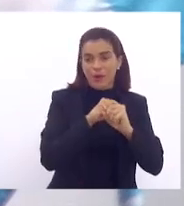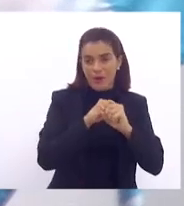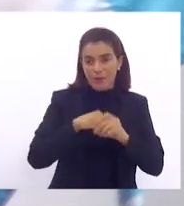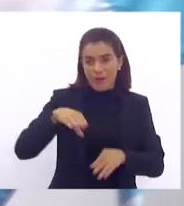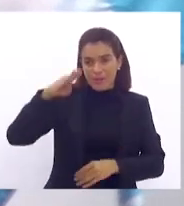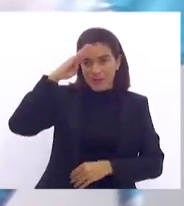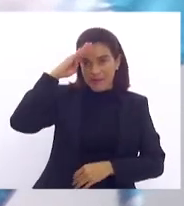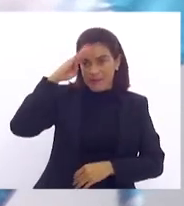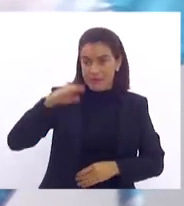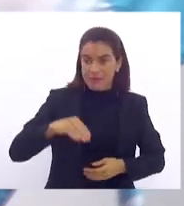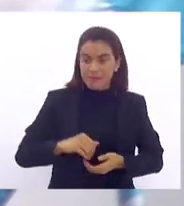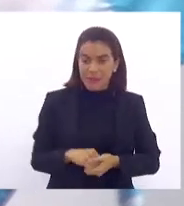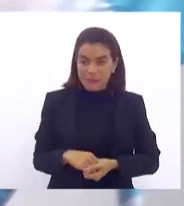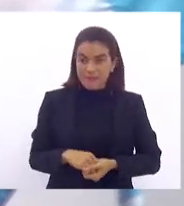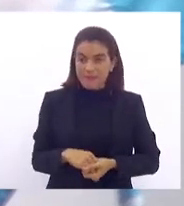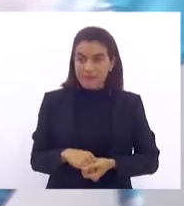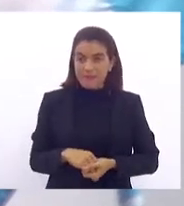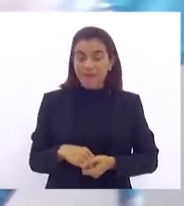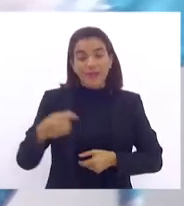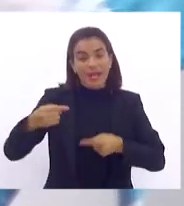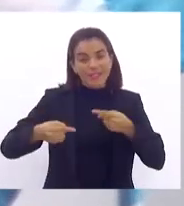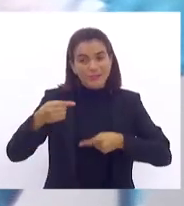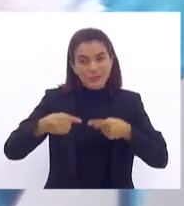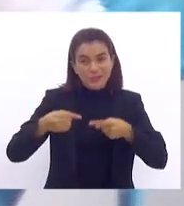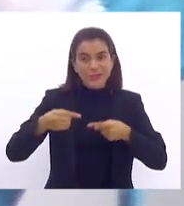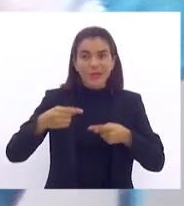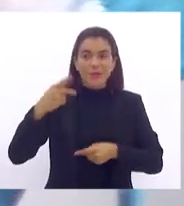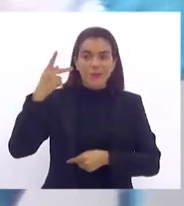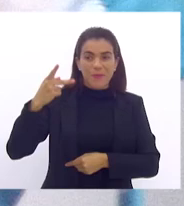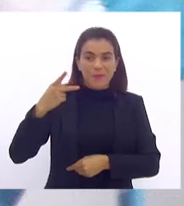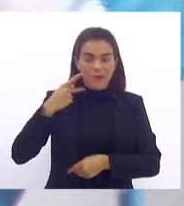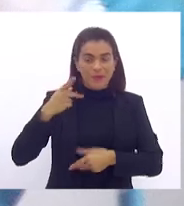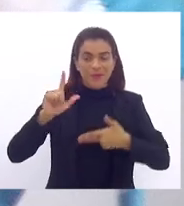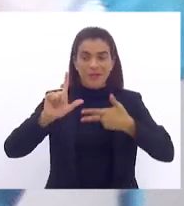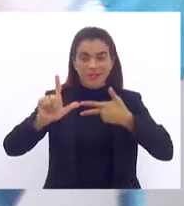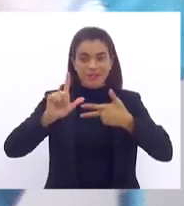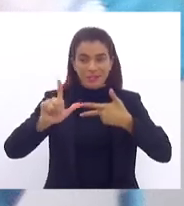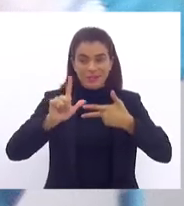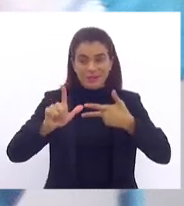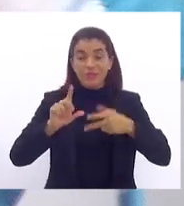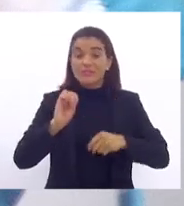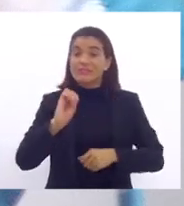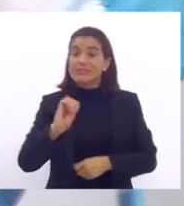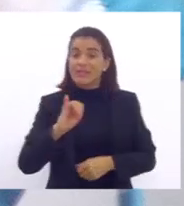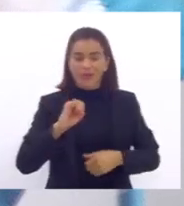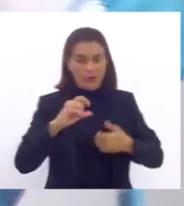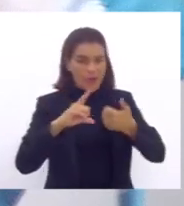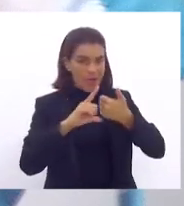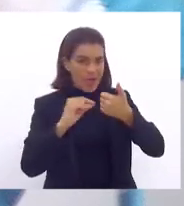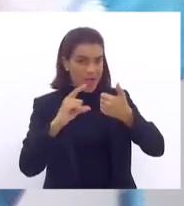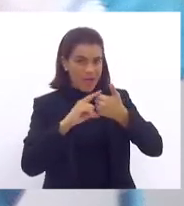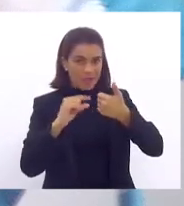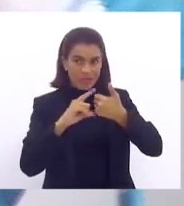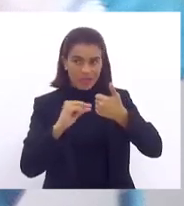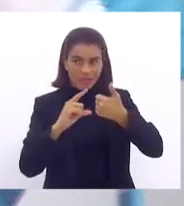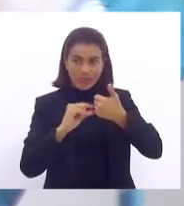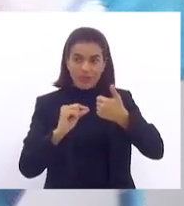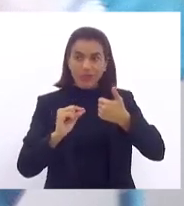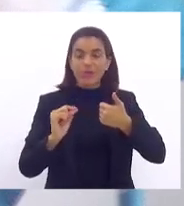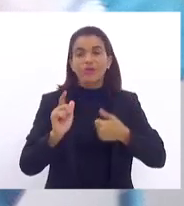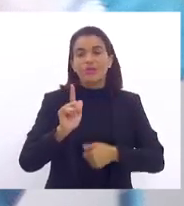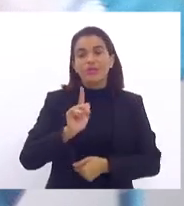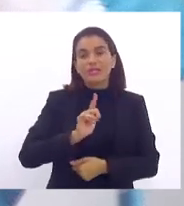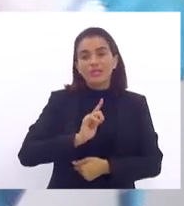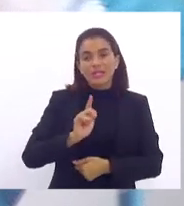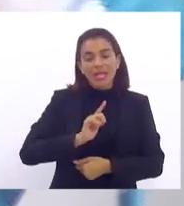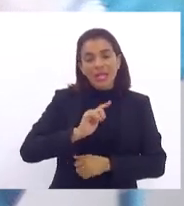Armadas a discussão que a procuradoria Legislativa enfrentou foi se esse artigo eh traz a